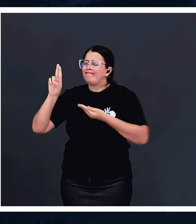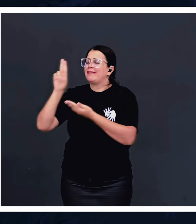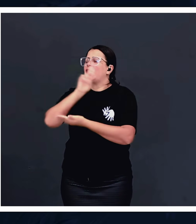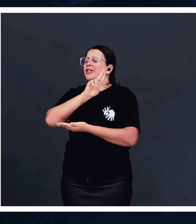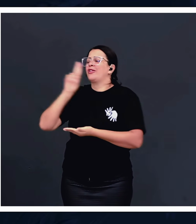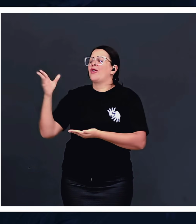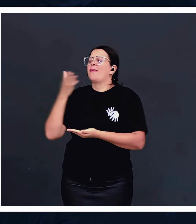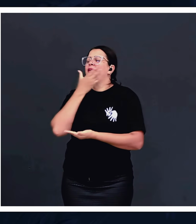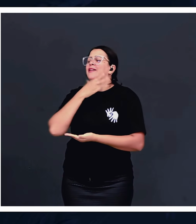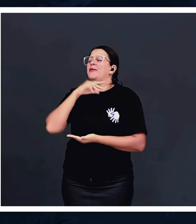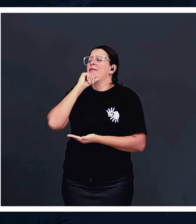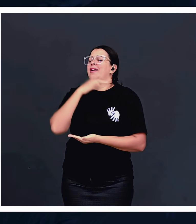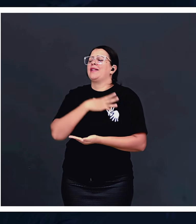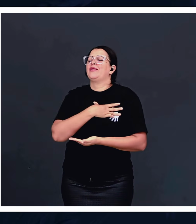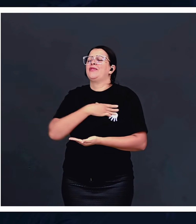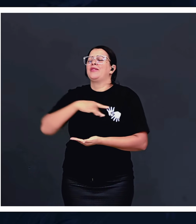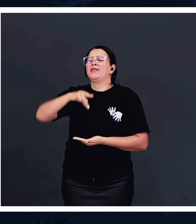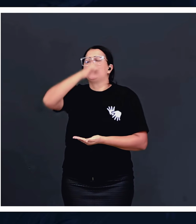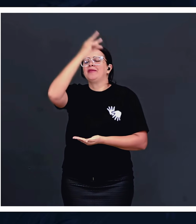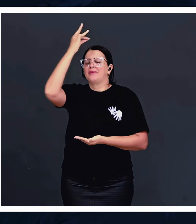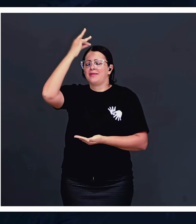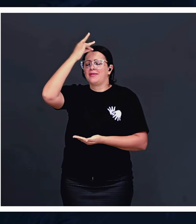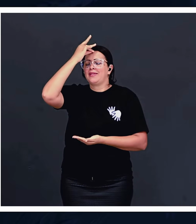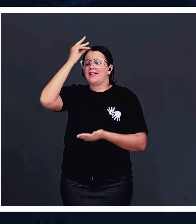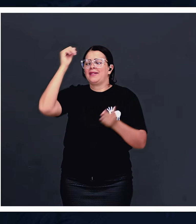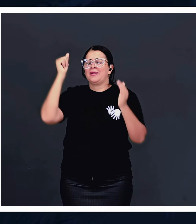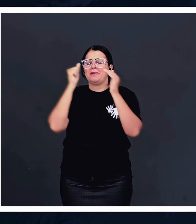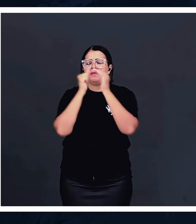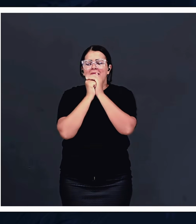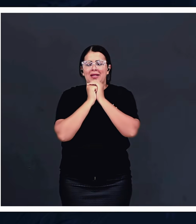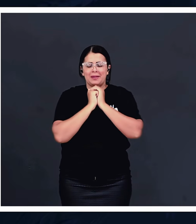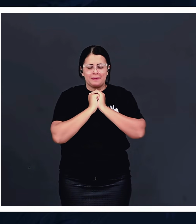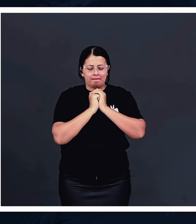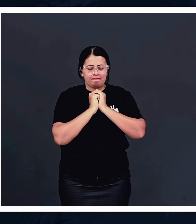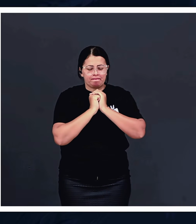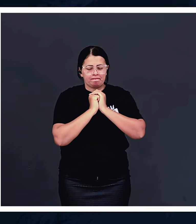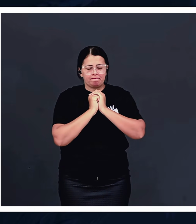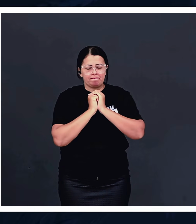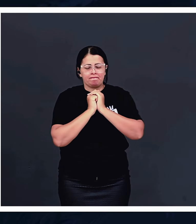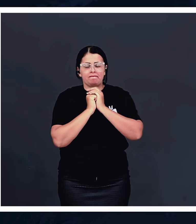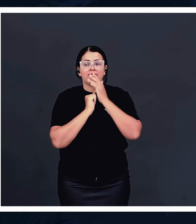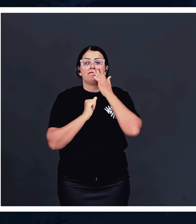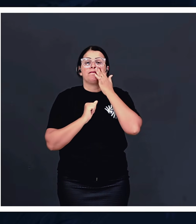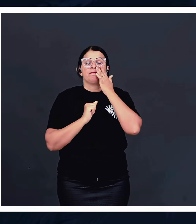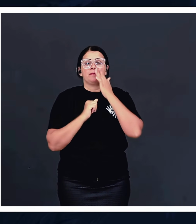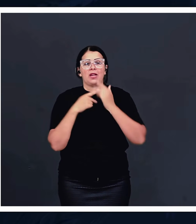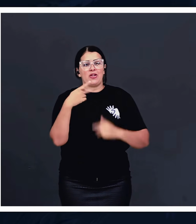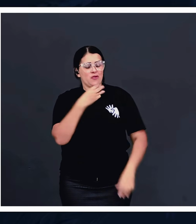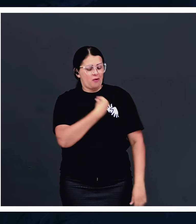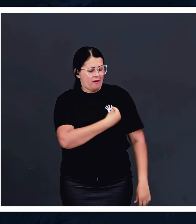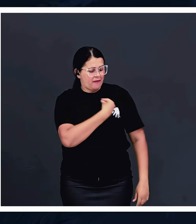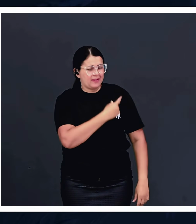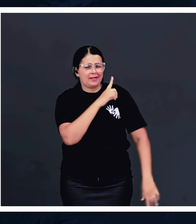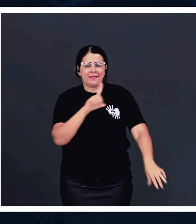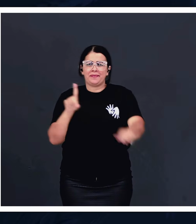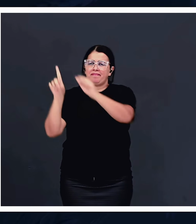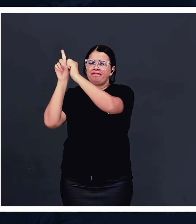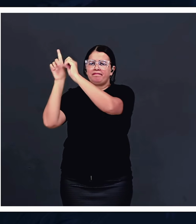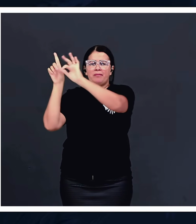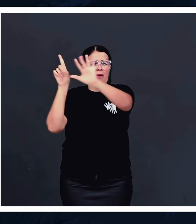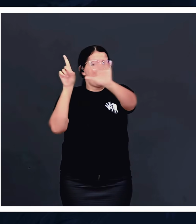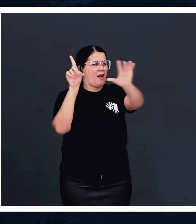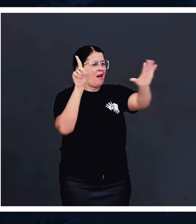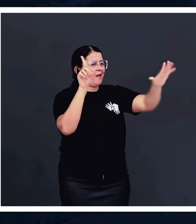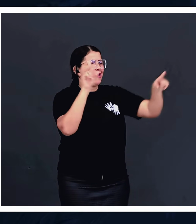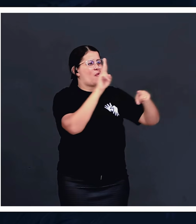do Pai, do Filho e do Espírito Santo. Amém. Amém. Sua vida seja abençoada e coberta